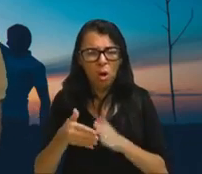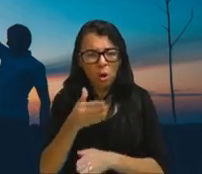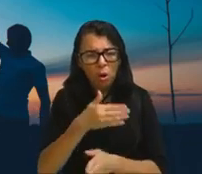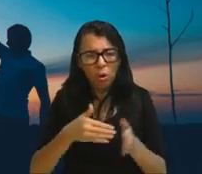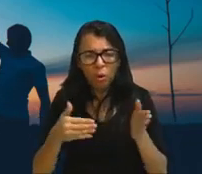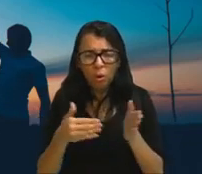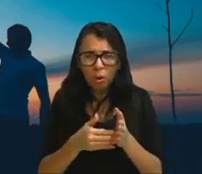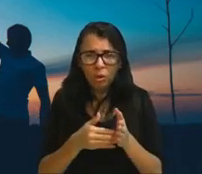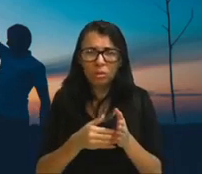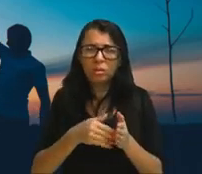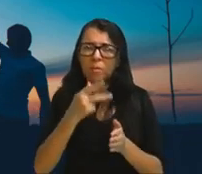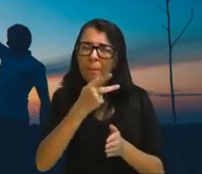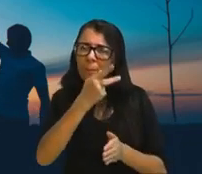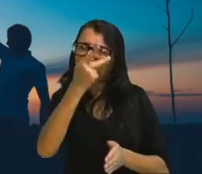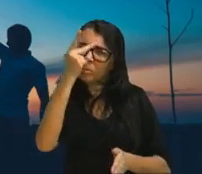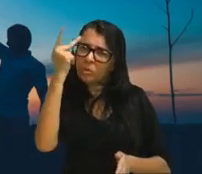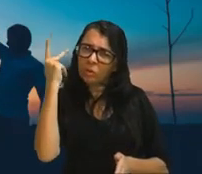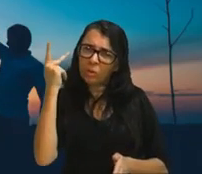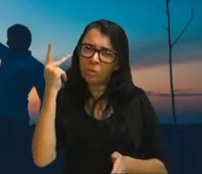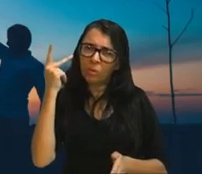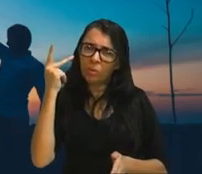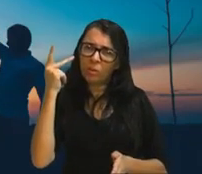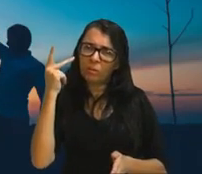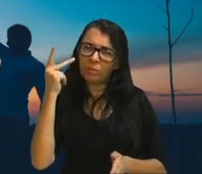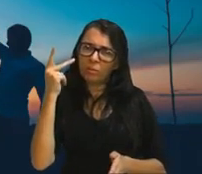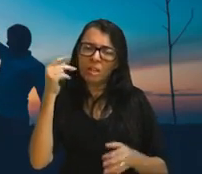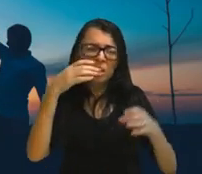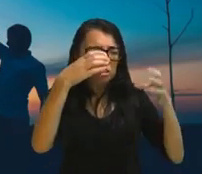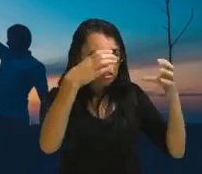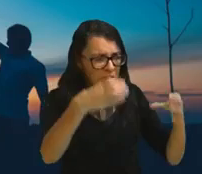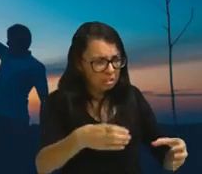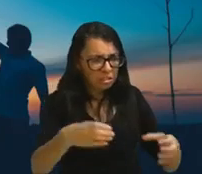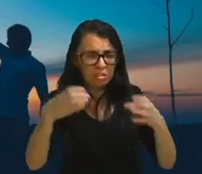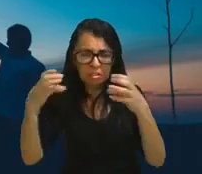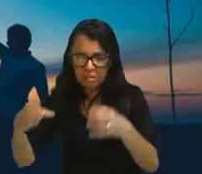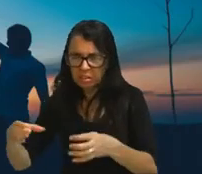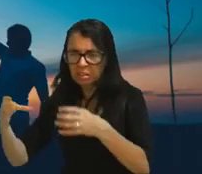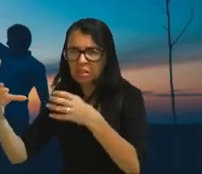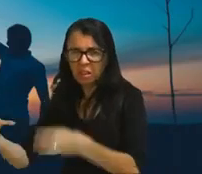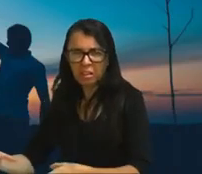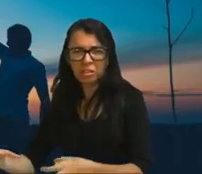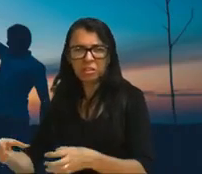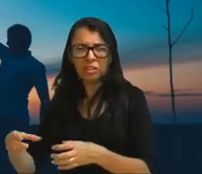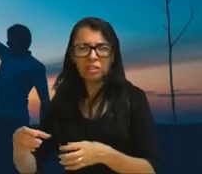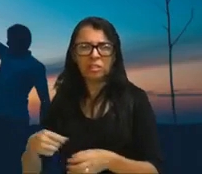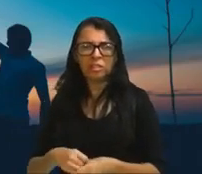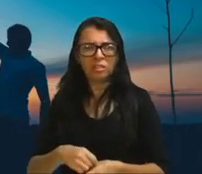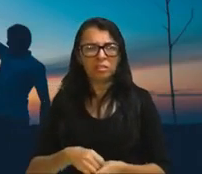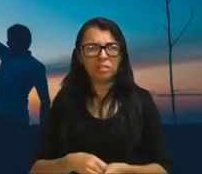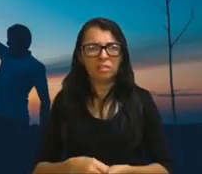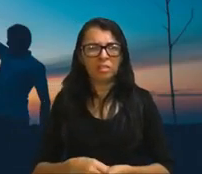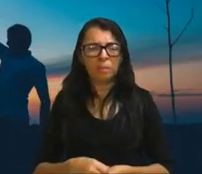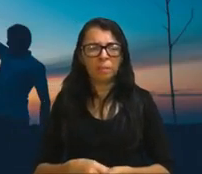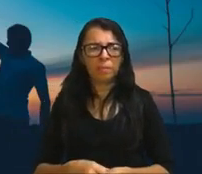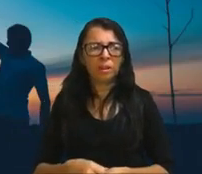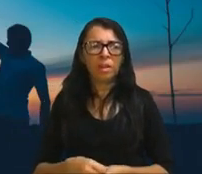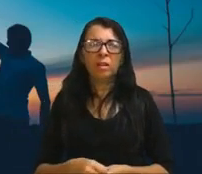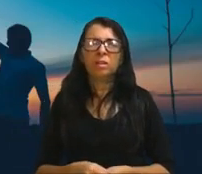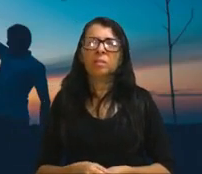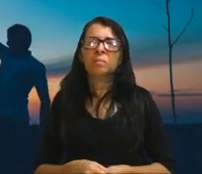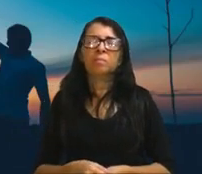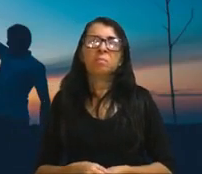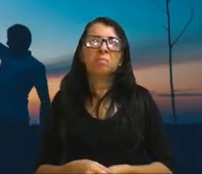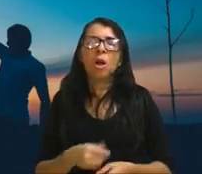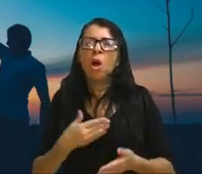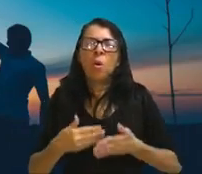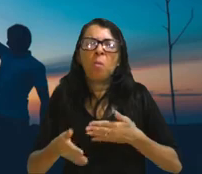ideologia, do que eles estão fazendo, se é certo, se é errado, se eu votei, se eu não votei. Nós